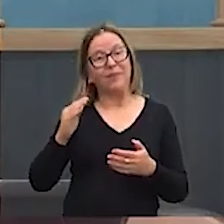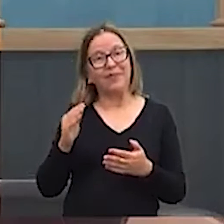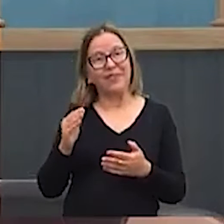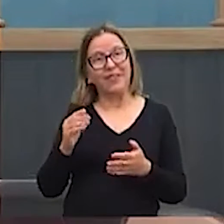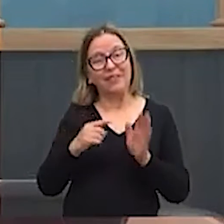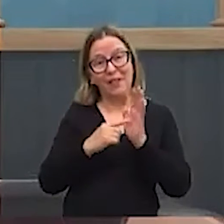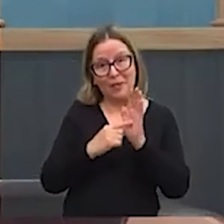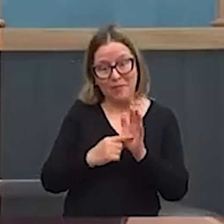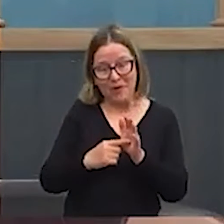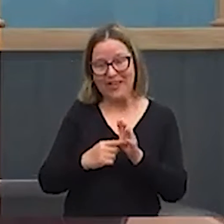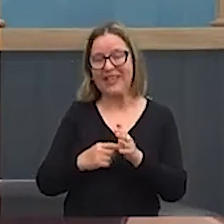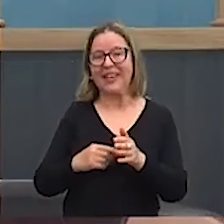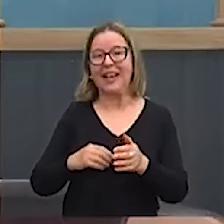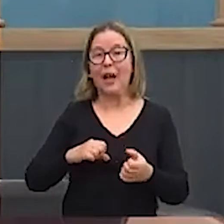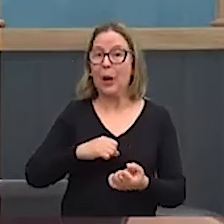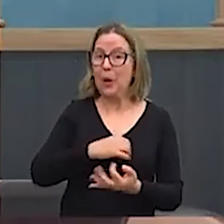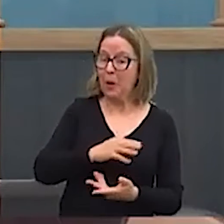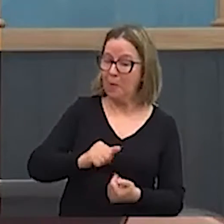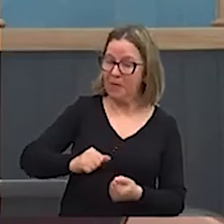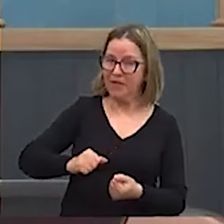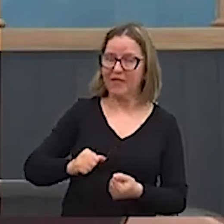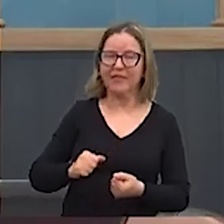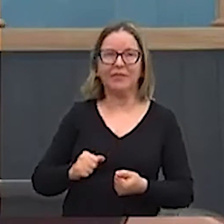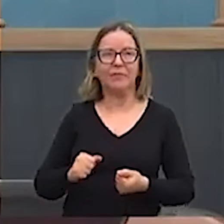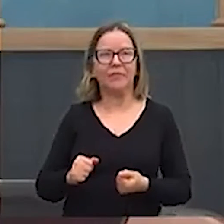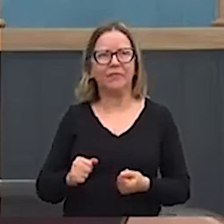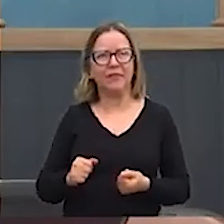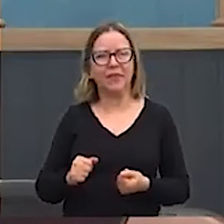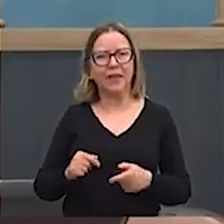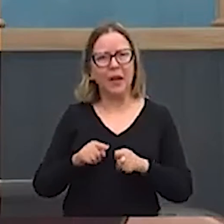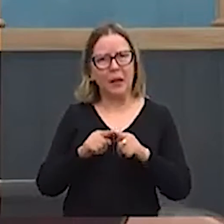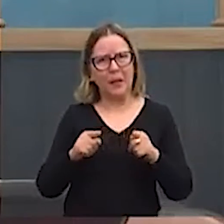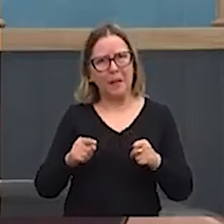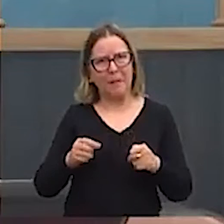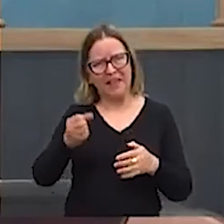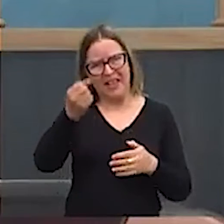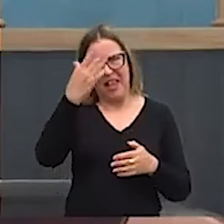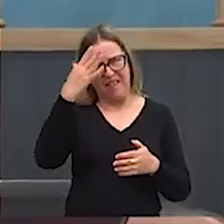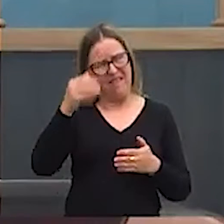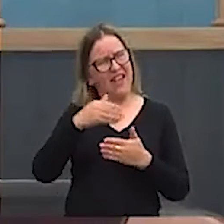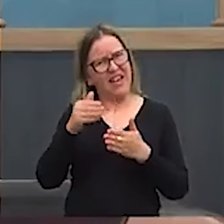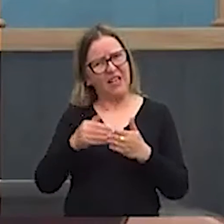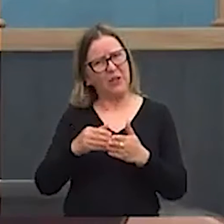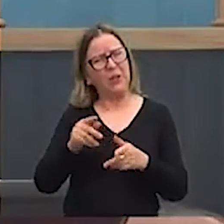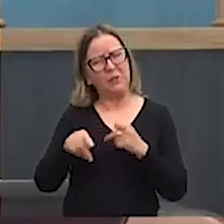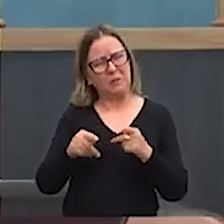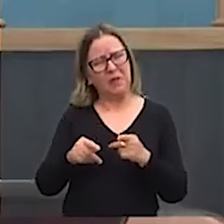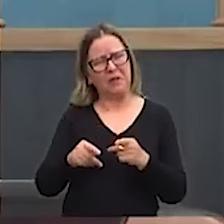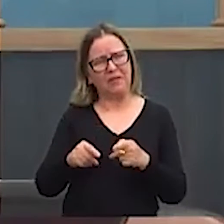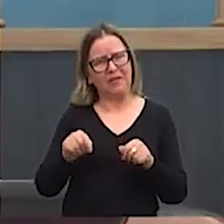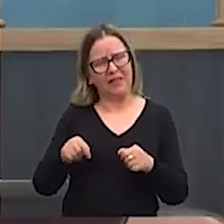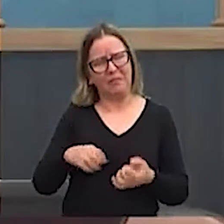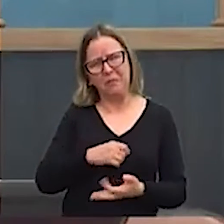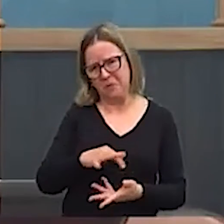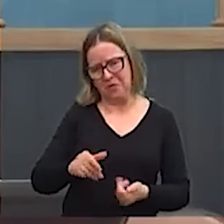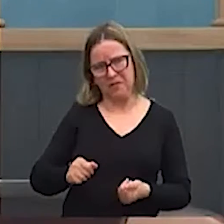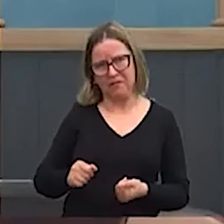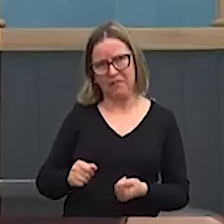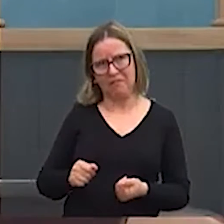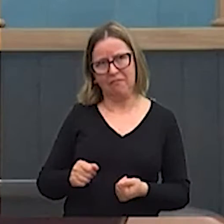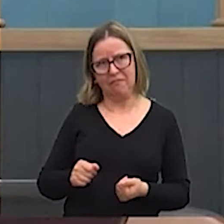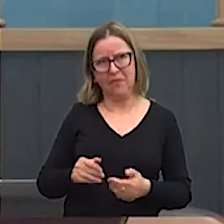Todas as pessoas do mundo, ele convence todas as pessoas do mundo? Ele convence todo mundo do mundo? Me